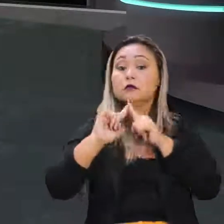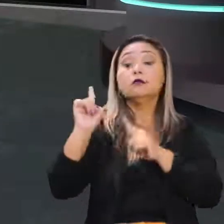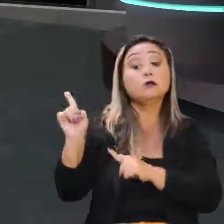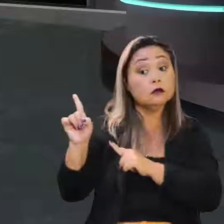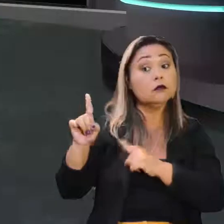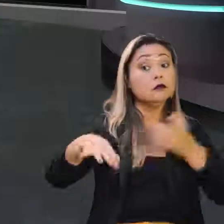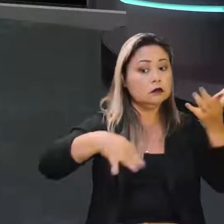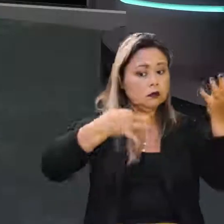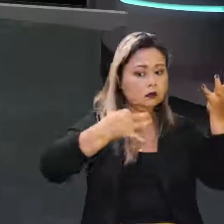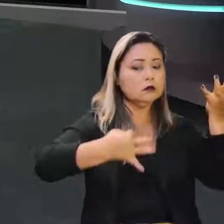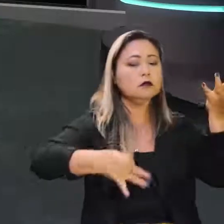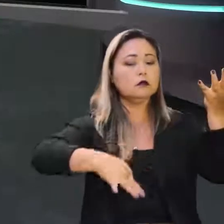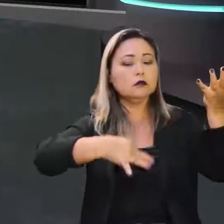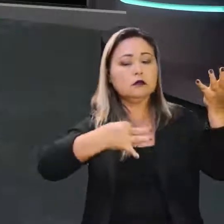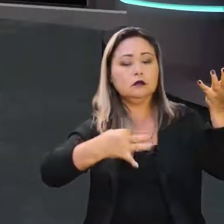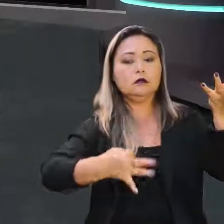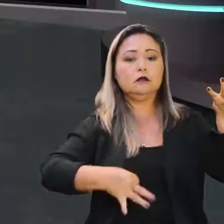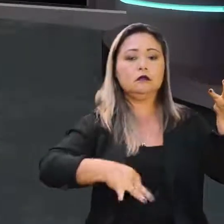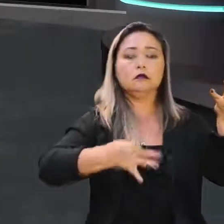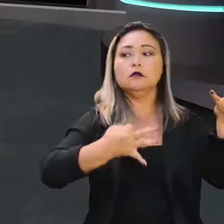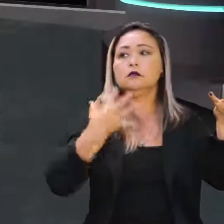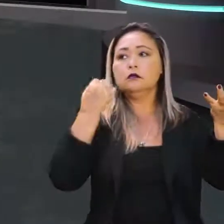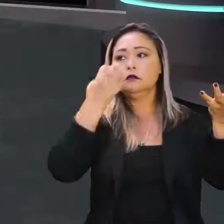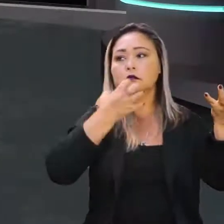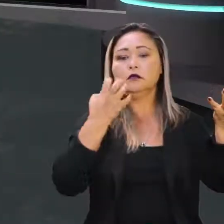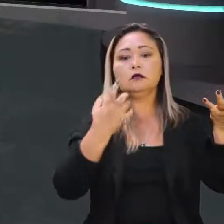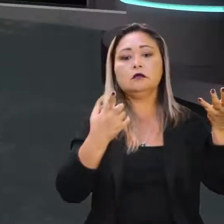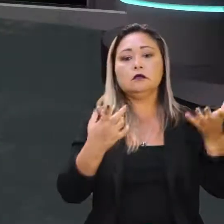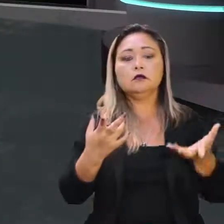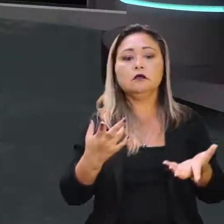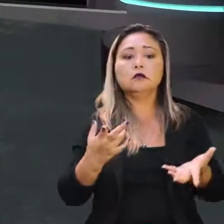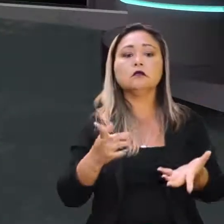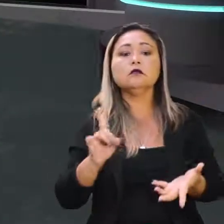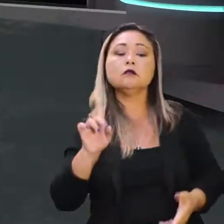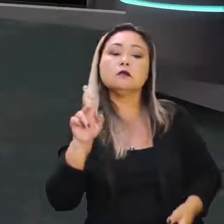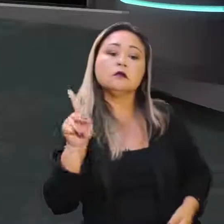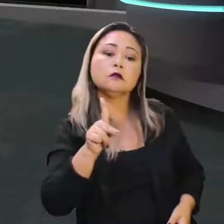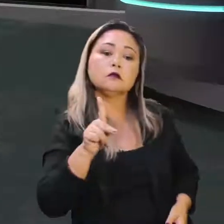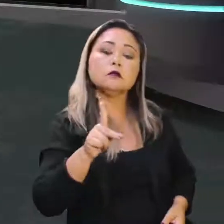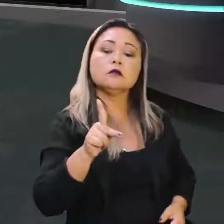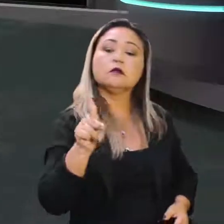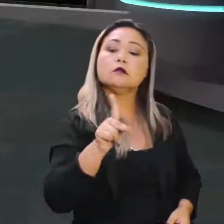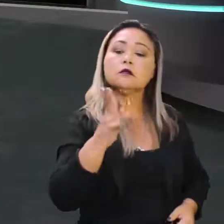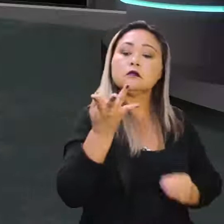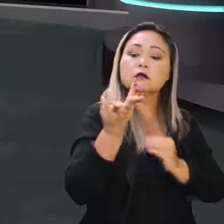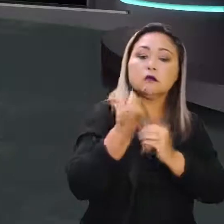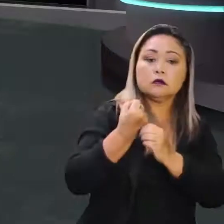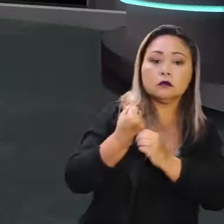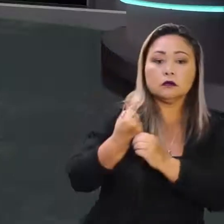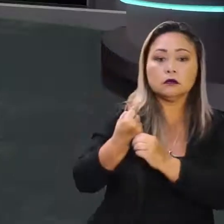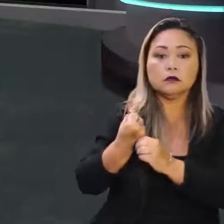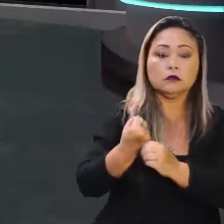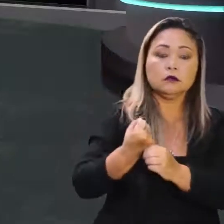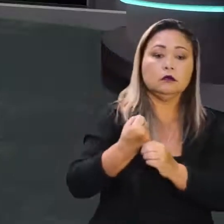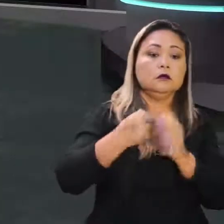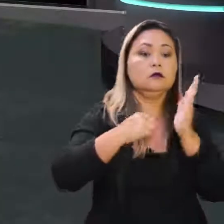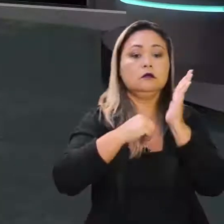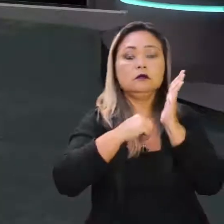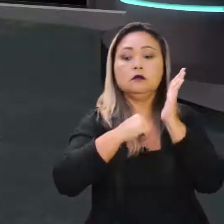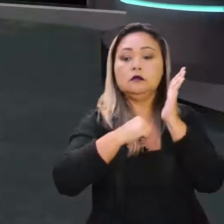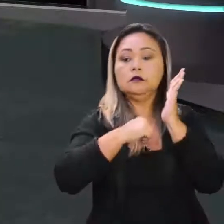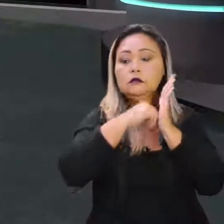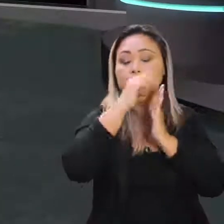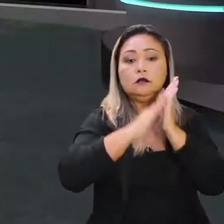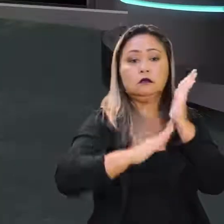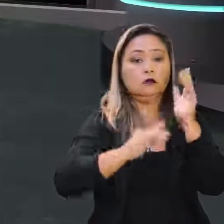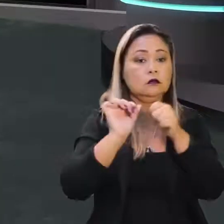toca violão, o senhor tem aí uma habilidade com a música. É verdade. Por exemplo, eu sou professora de arte, mas eu não sou boa na pintura, não